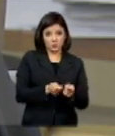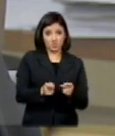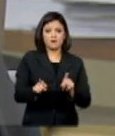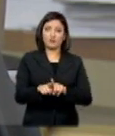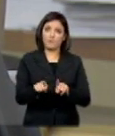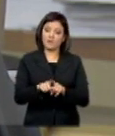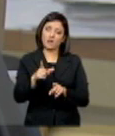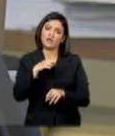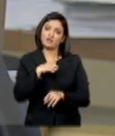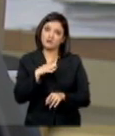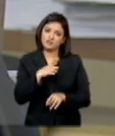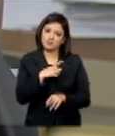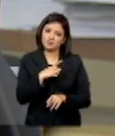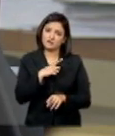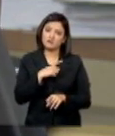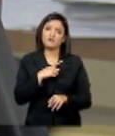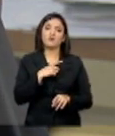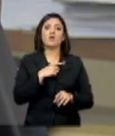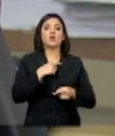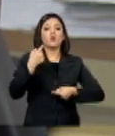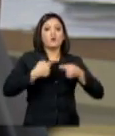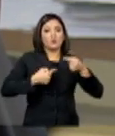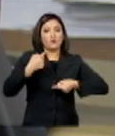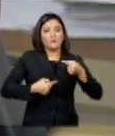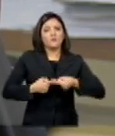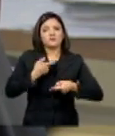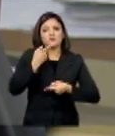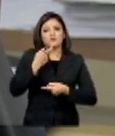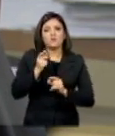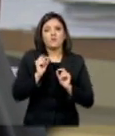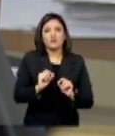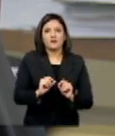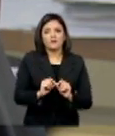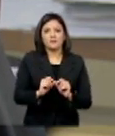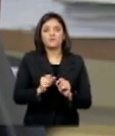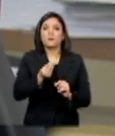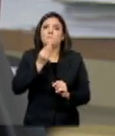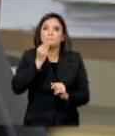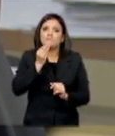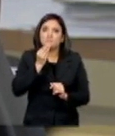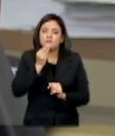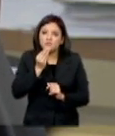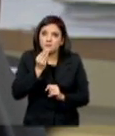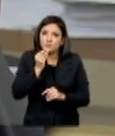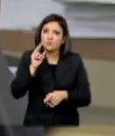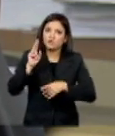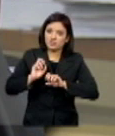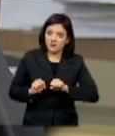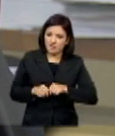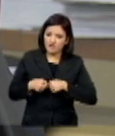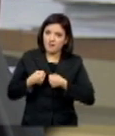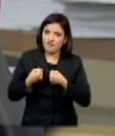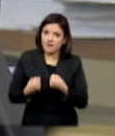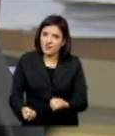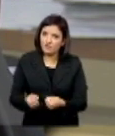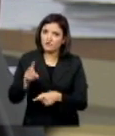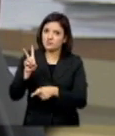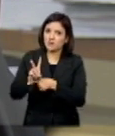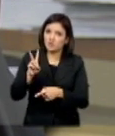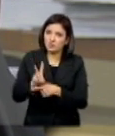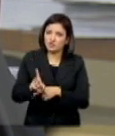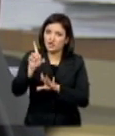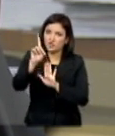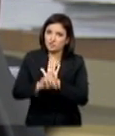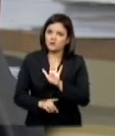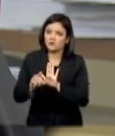higienista que em vez de reforçar a tutela dos direitos dos menores restringiria ainda mais